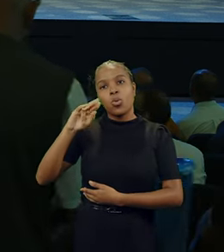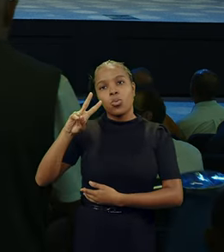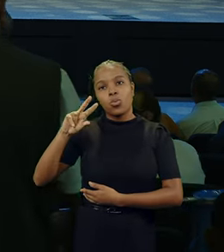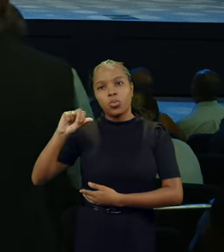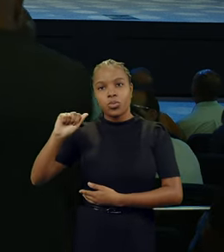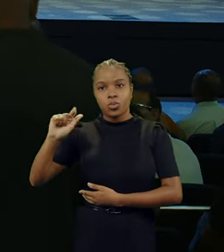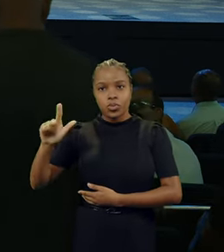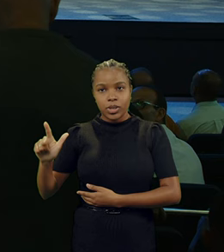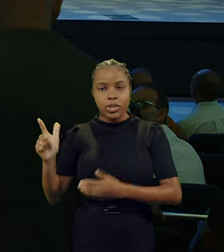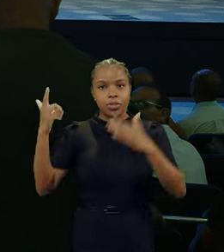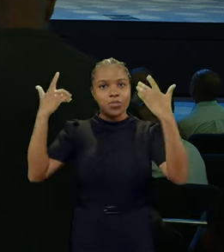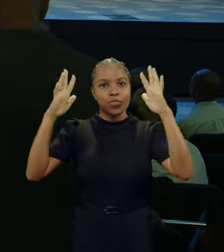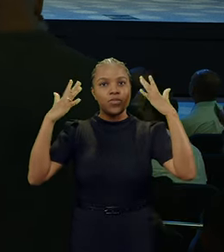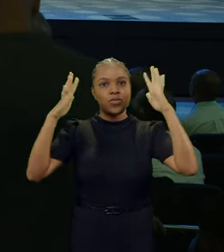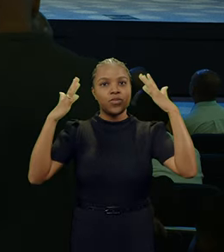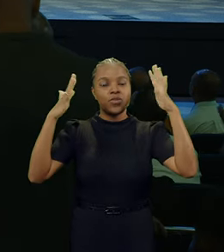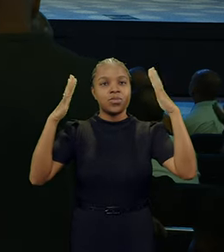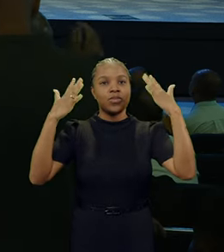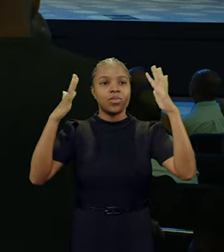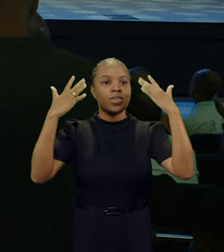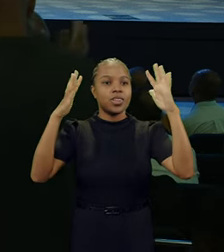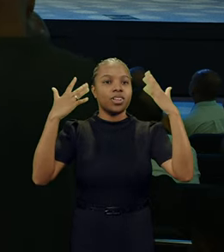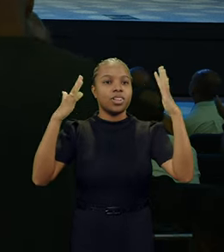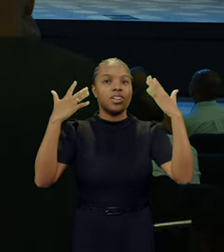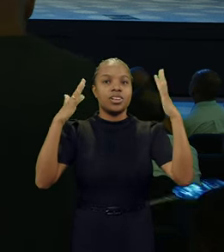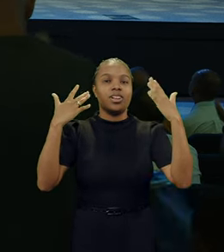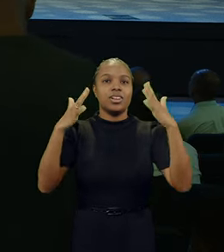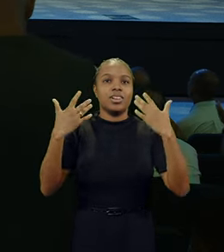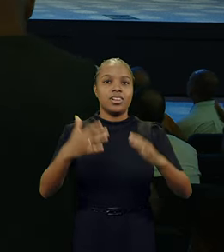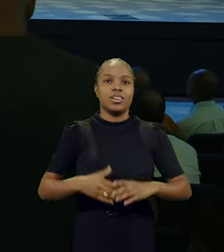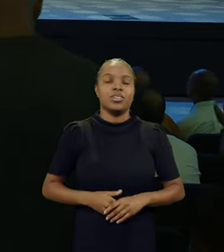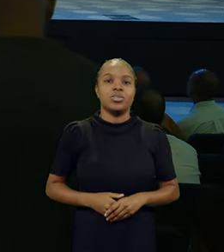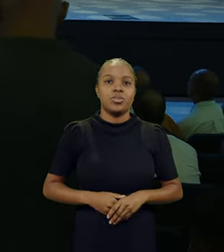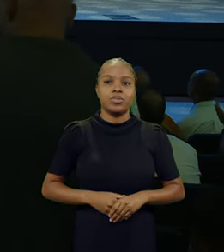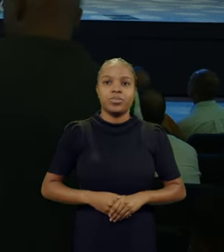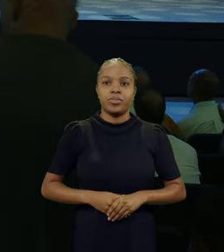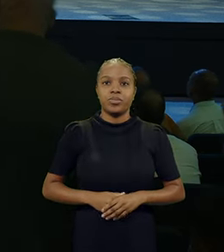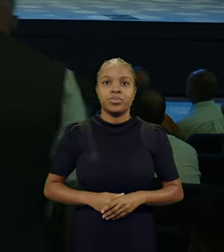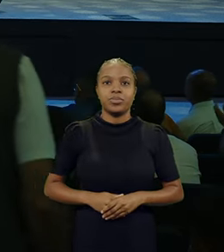que glorifiquem o nome santo do Senhor Jesus.